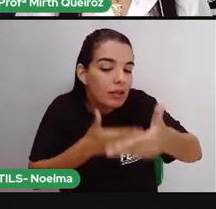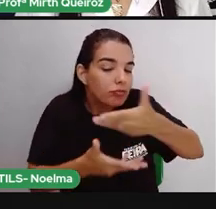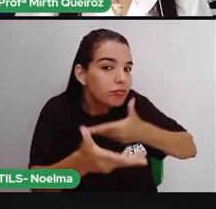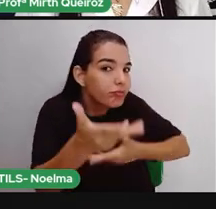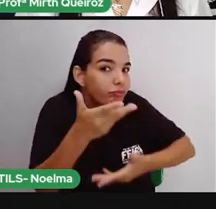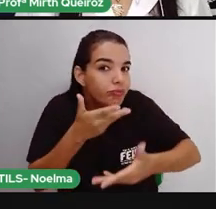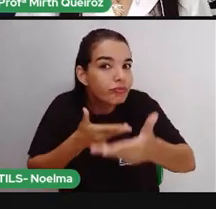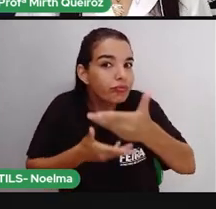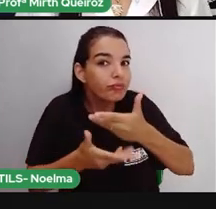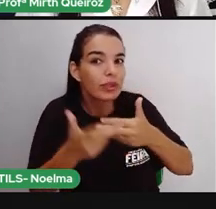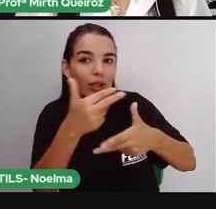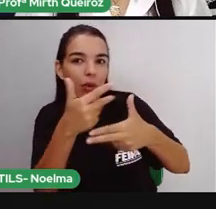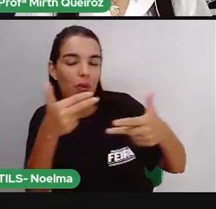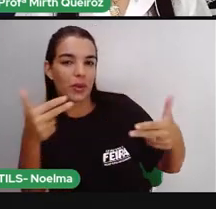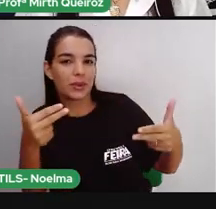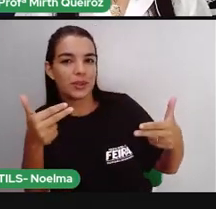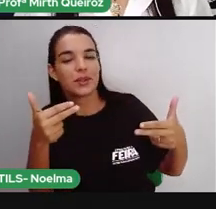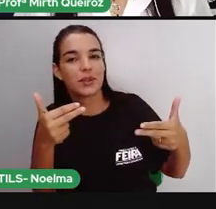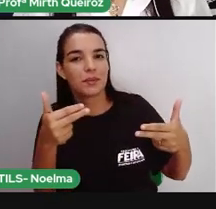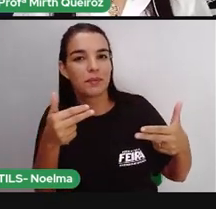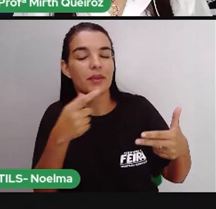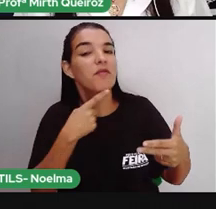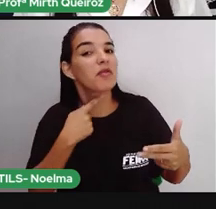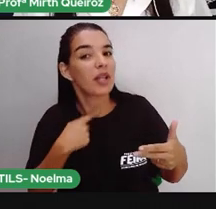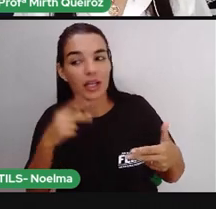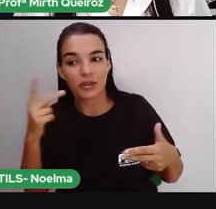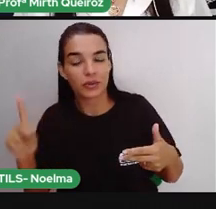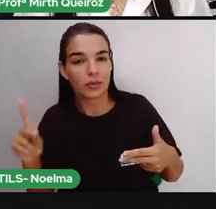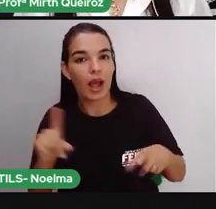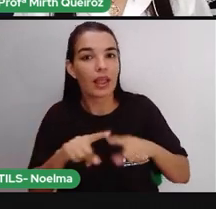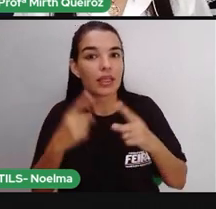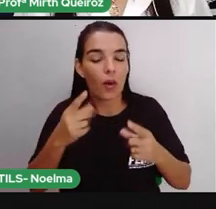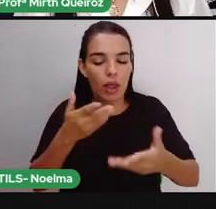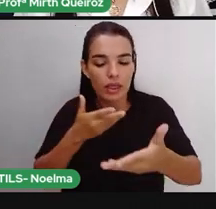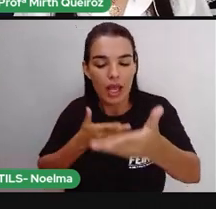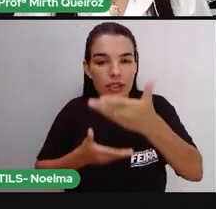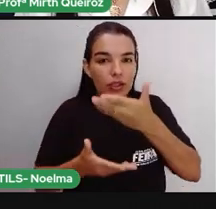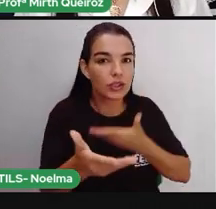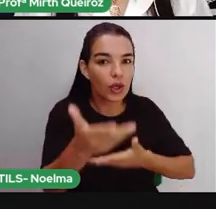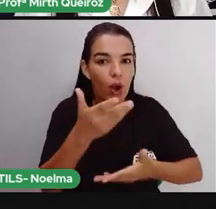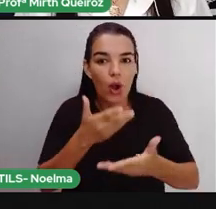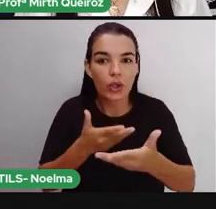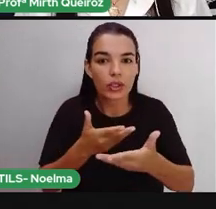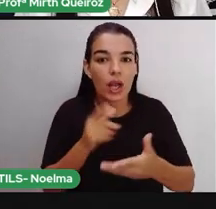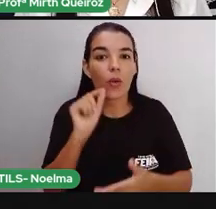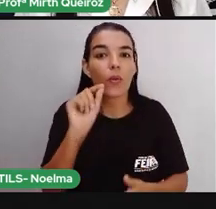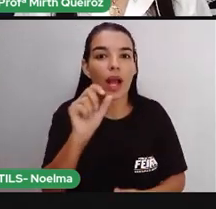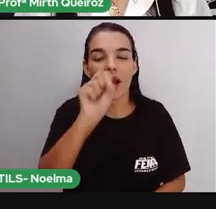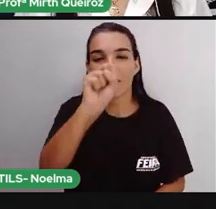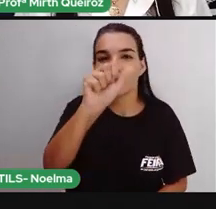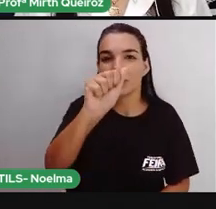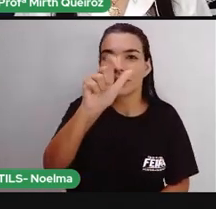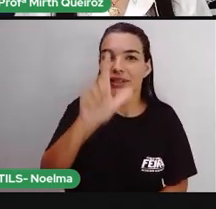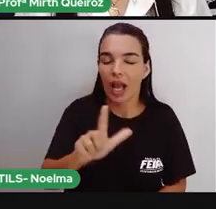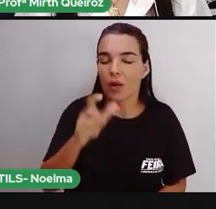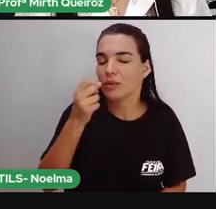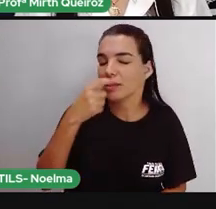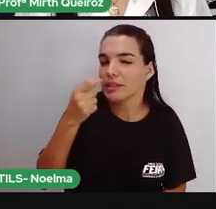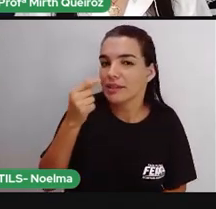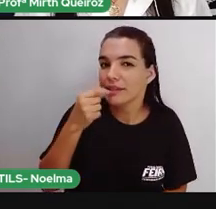por outras do seu interesse. Nessas trocas, o sal era bastante valorizado, porque